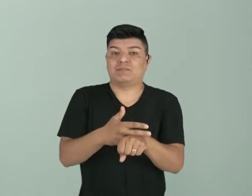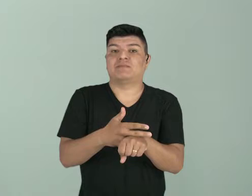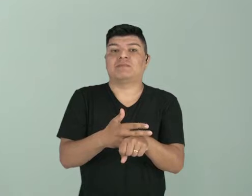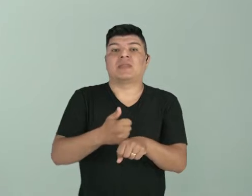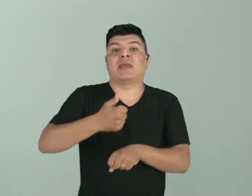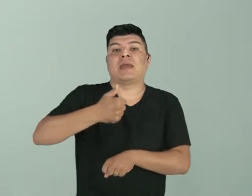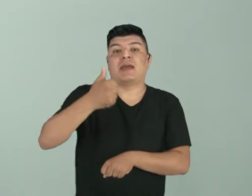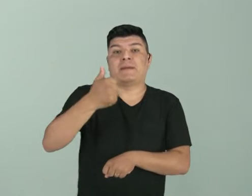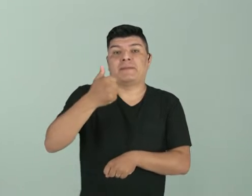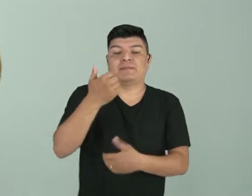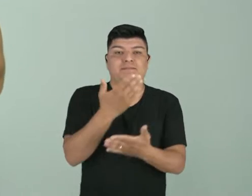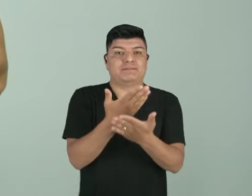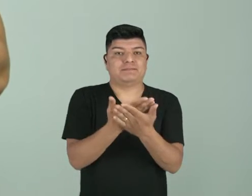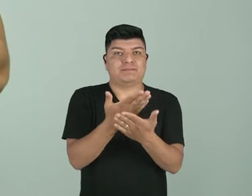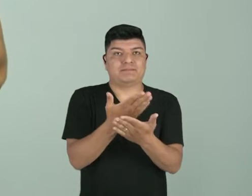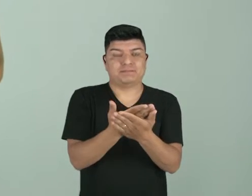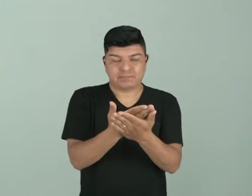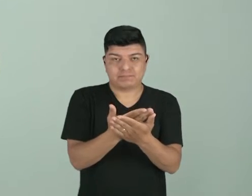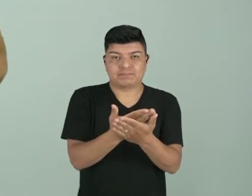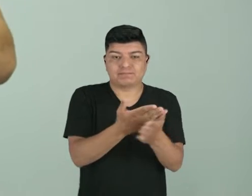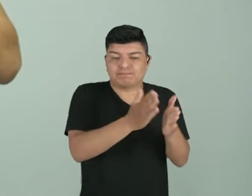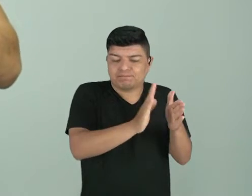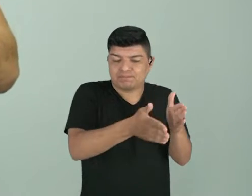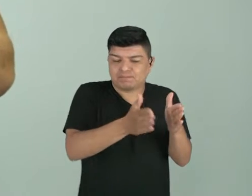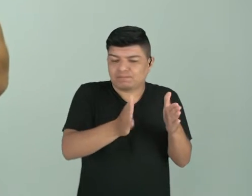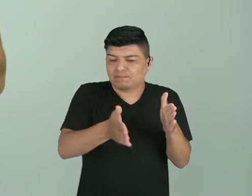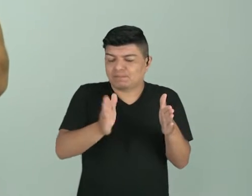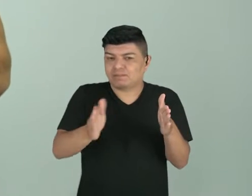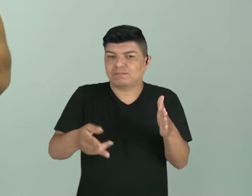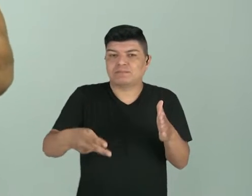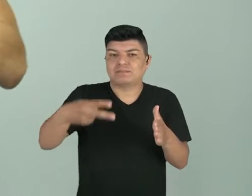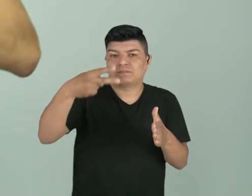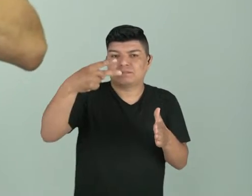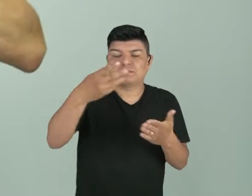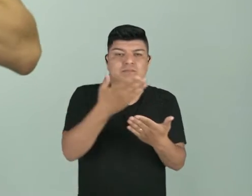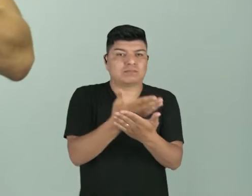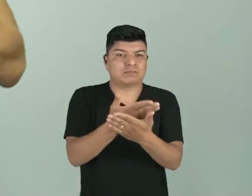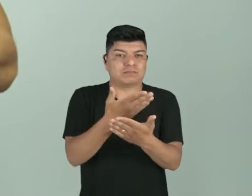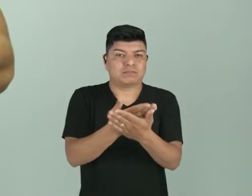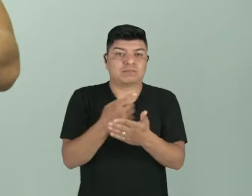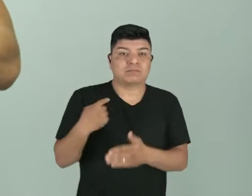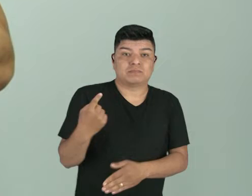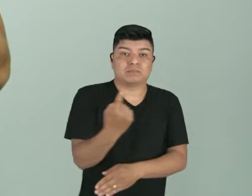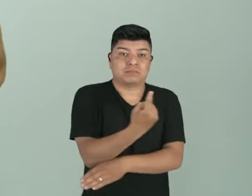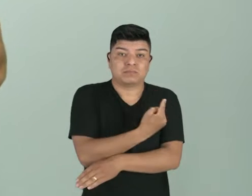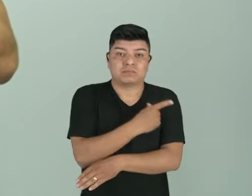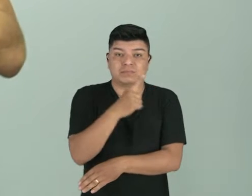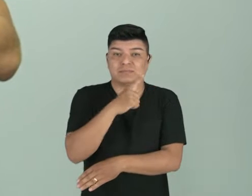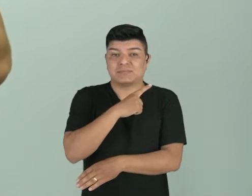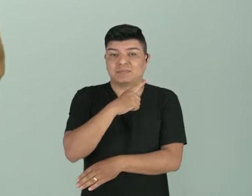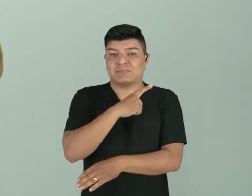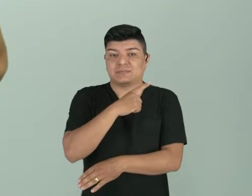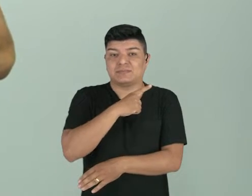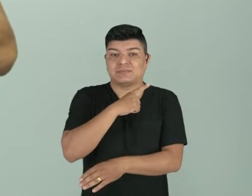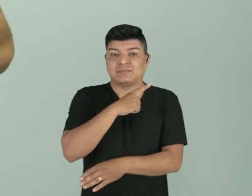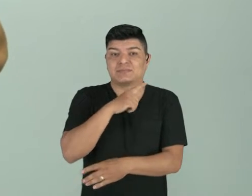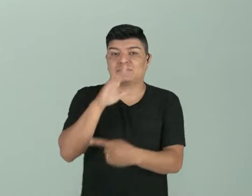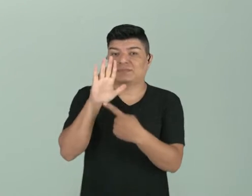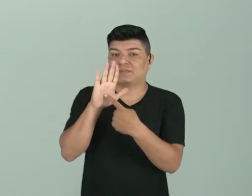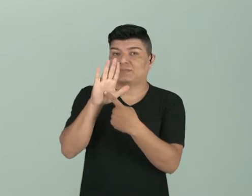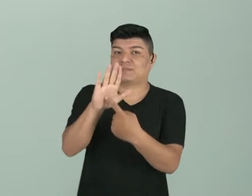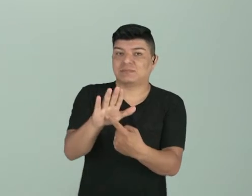a primeira aula de uma sequência de 2 aulas em que nós teremos esse